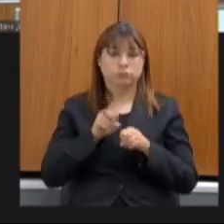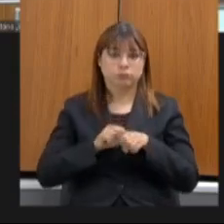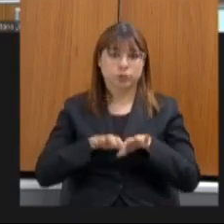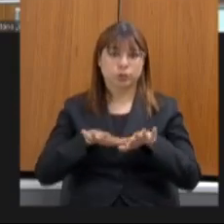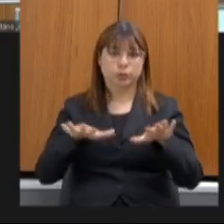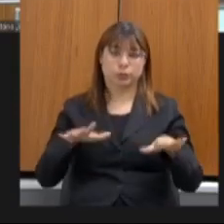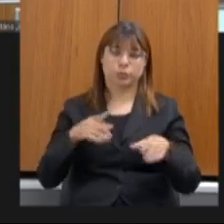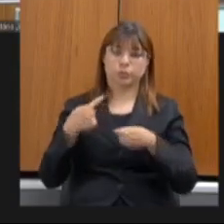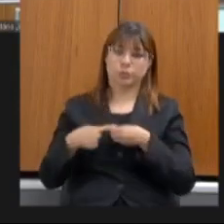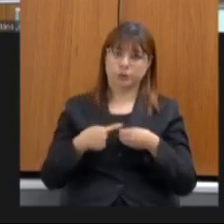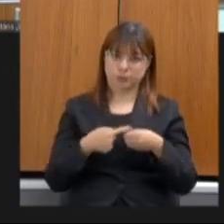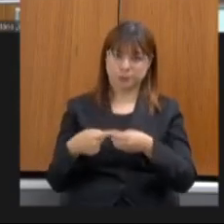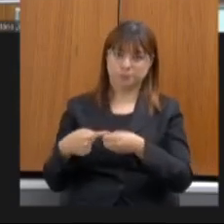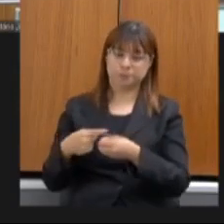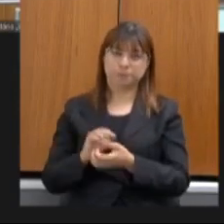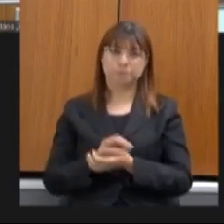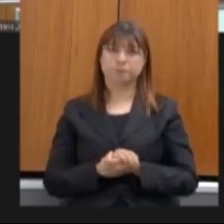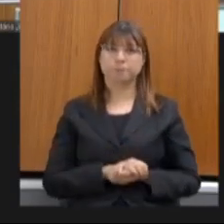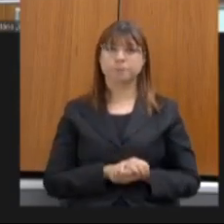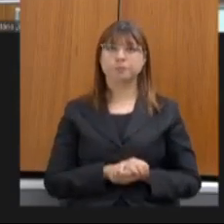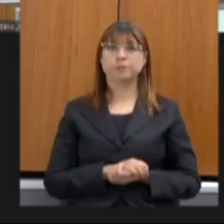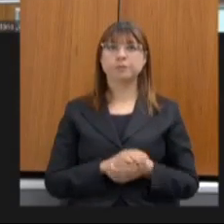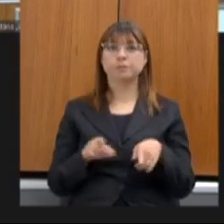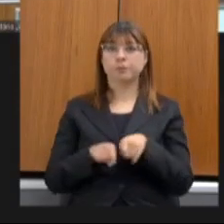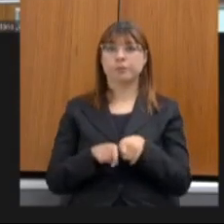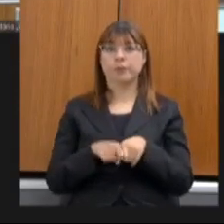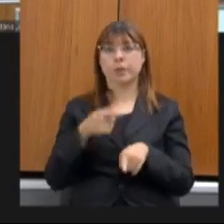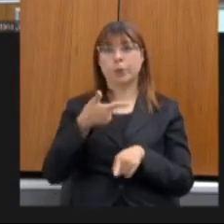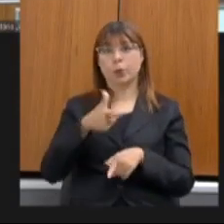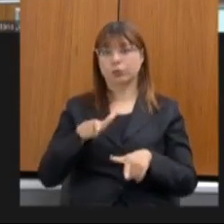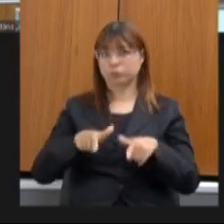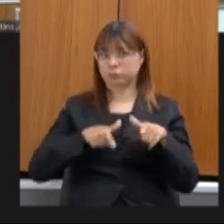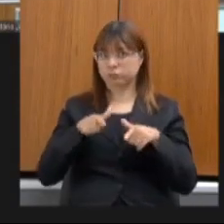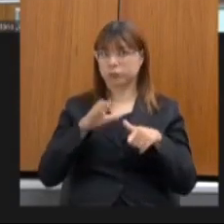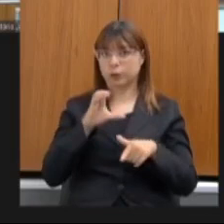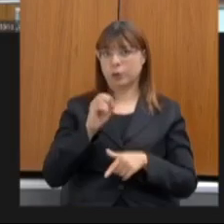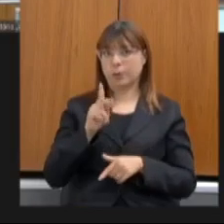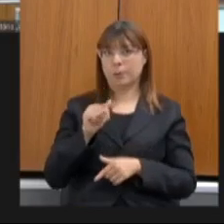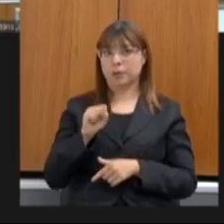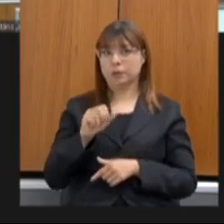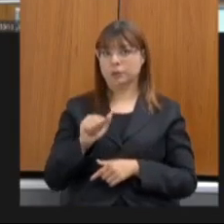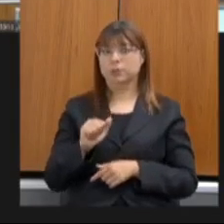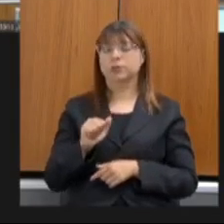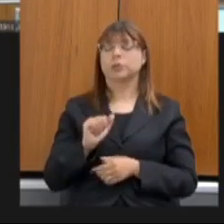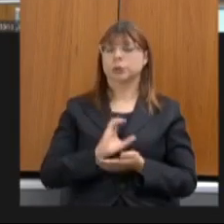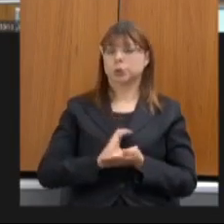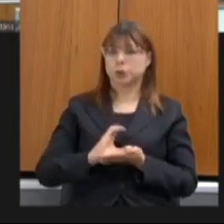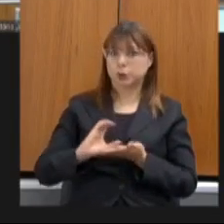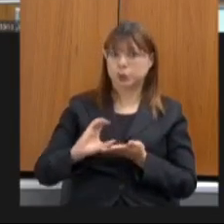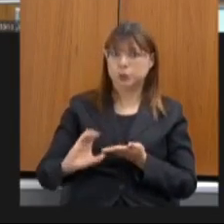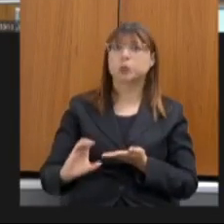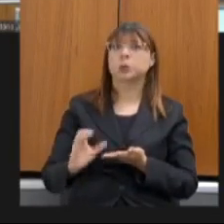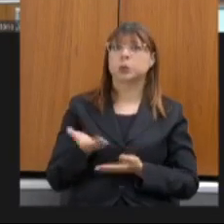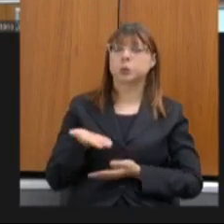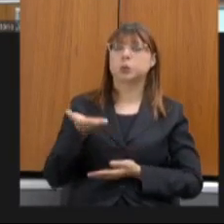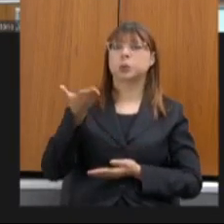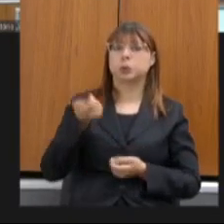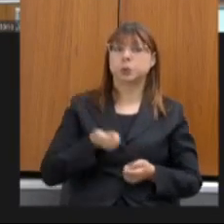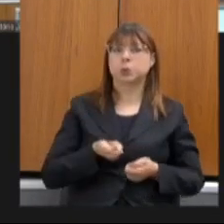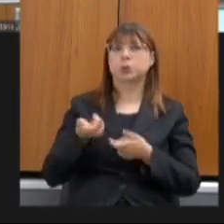passar e outras ações que também foram feitas com doações grandes doações ficou passar fiz